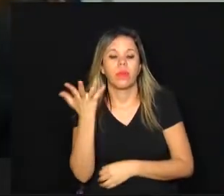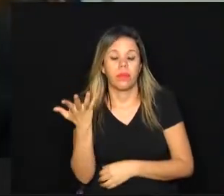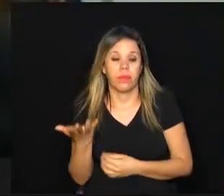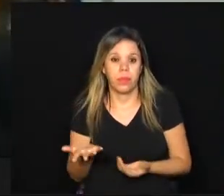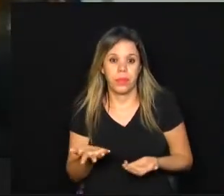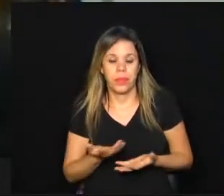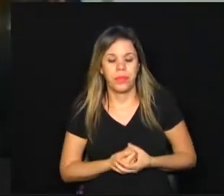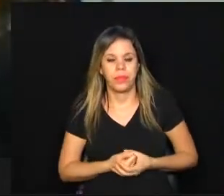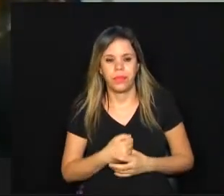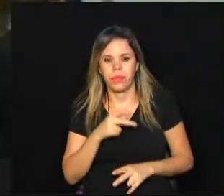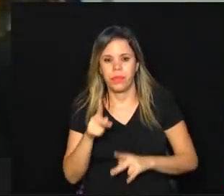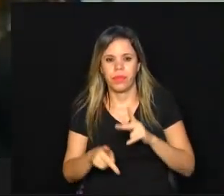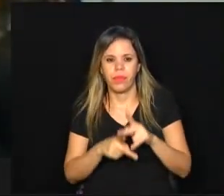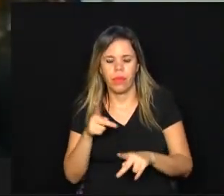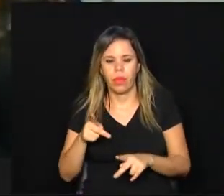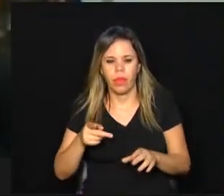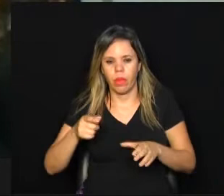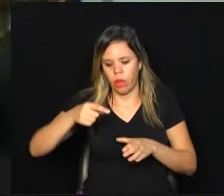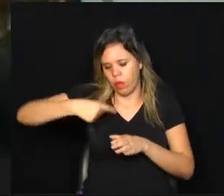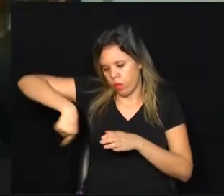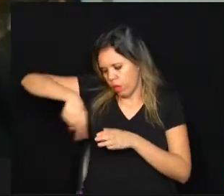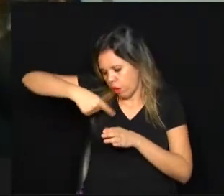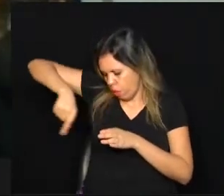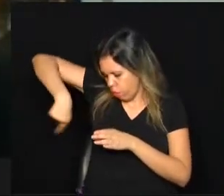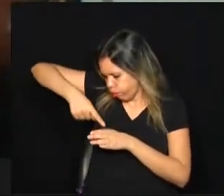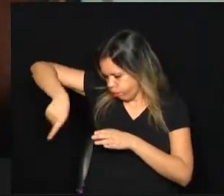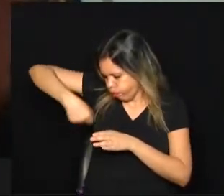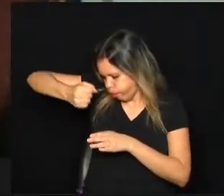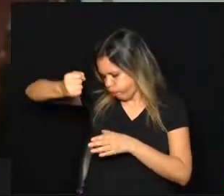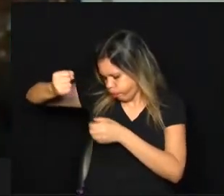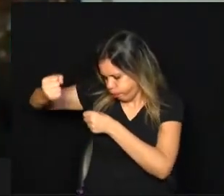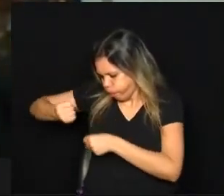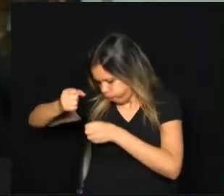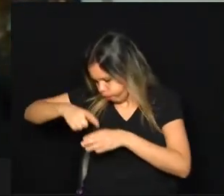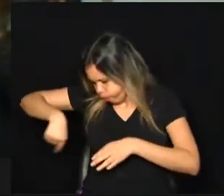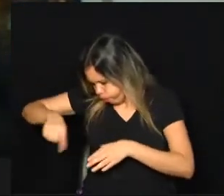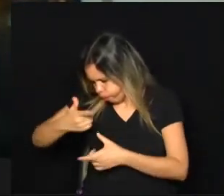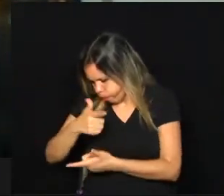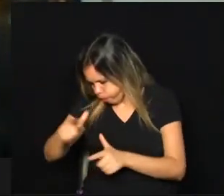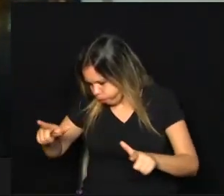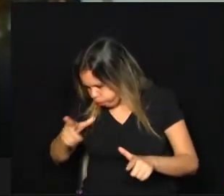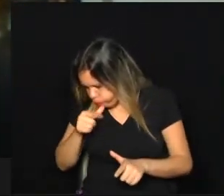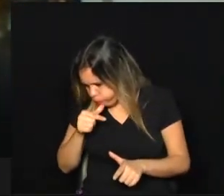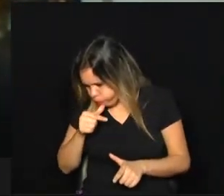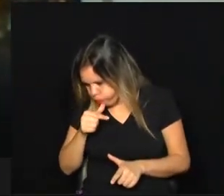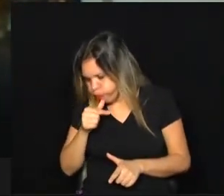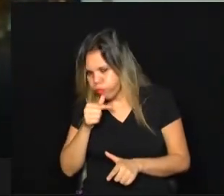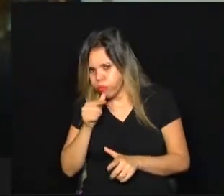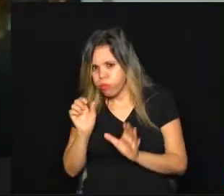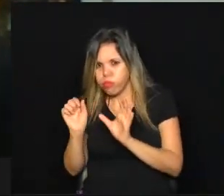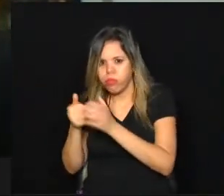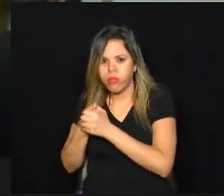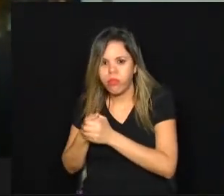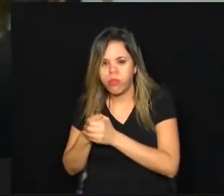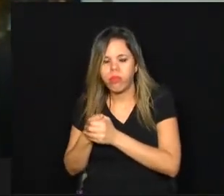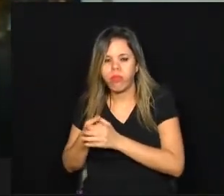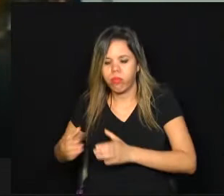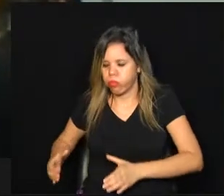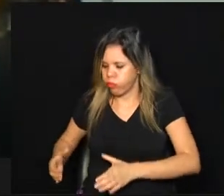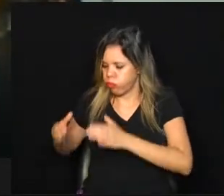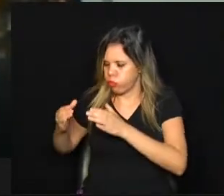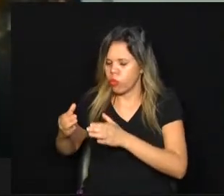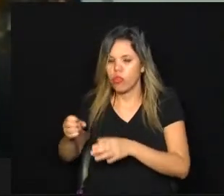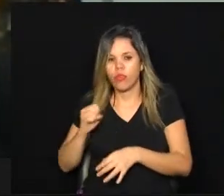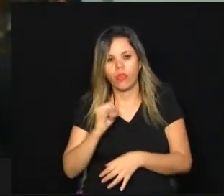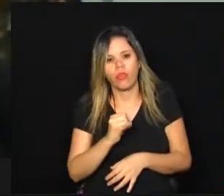acontece. As pessoas perfuram os poços em áreas onde já não existe a água, muitas vezes de forma clandestina, porque se eles recorressem